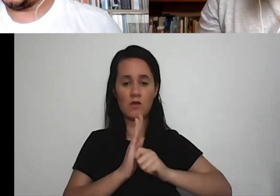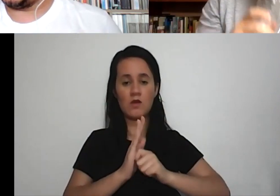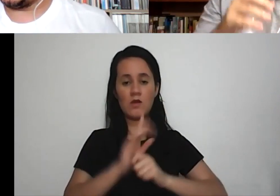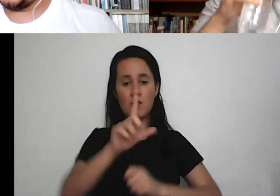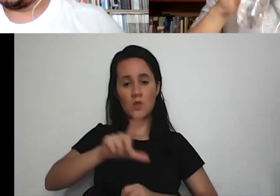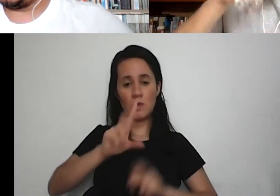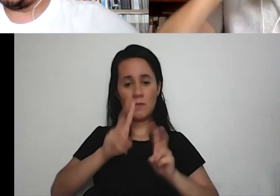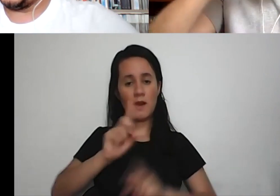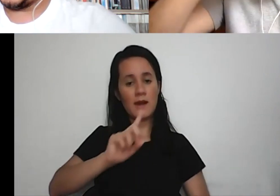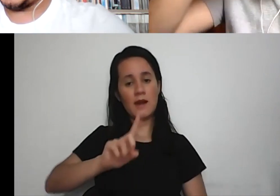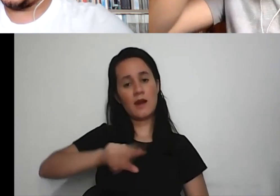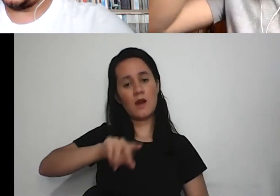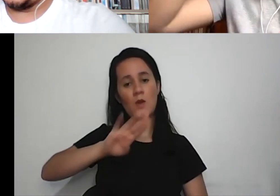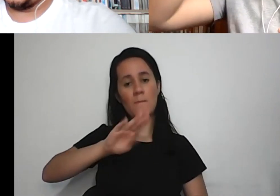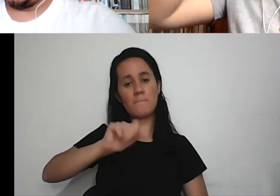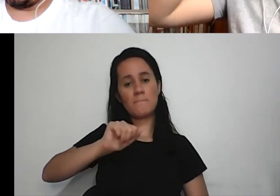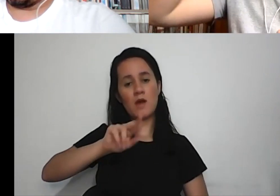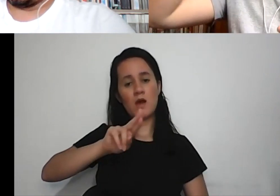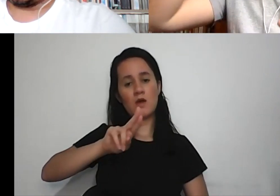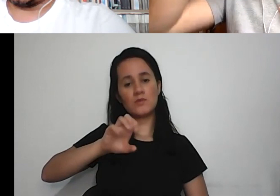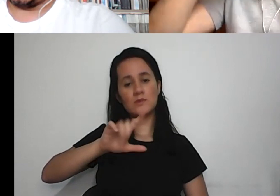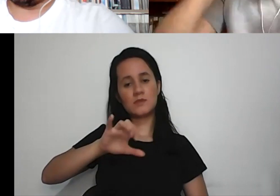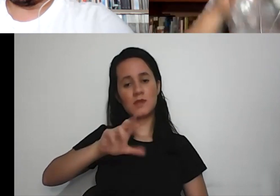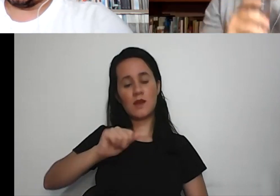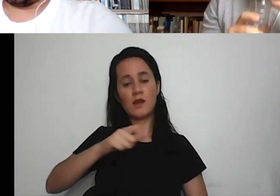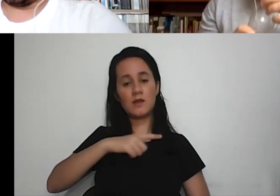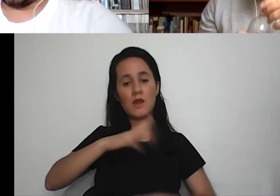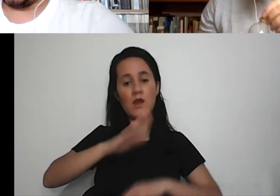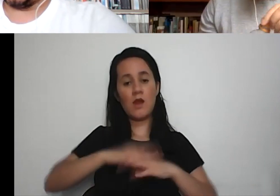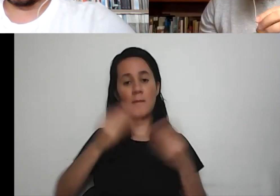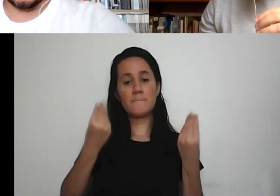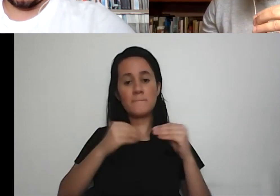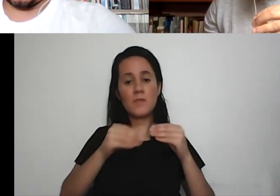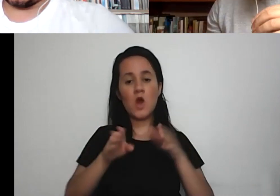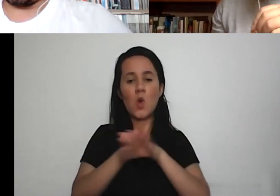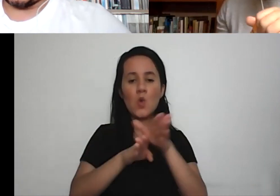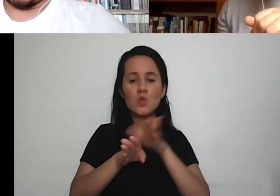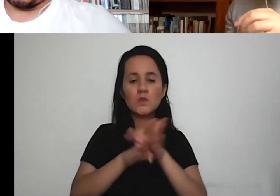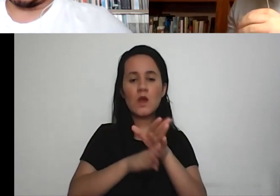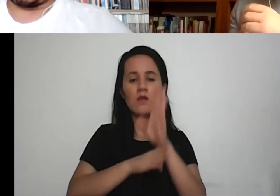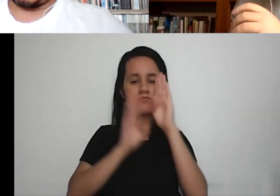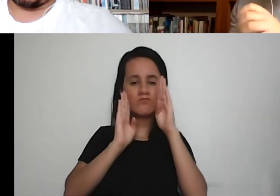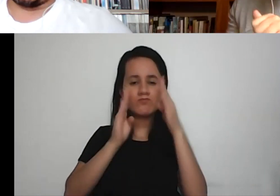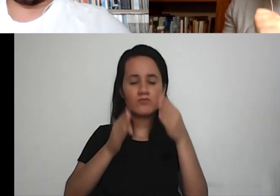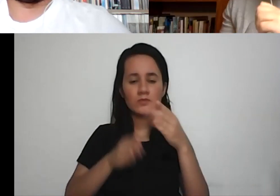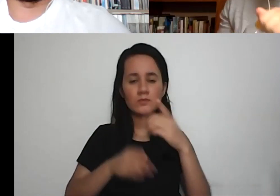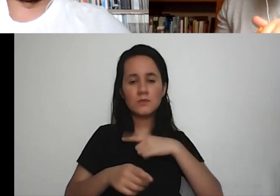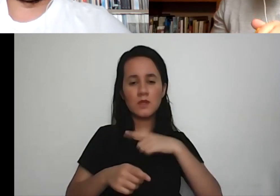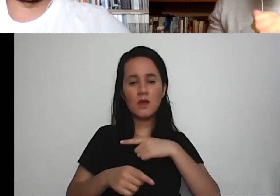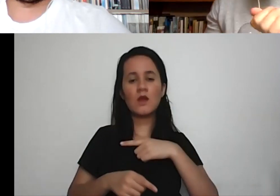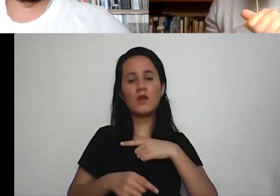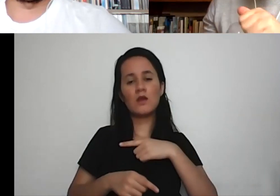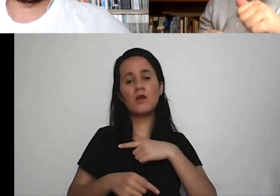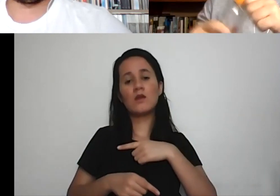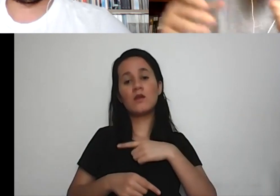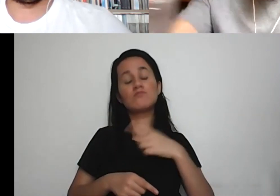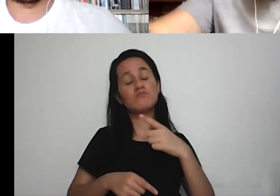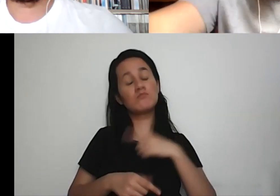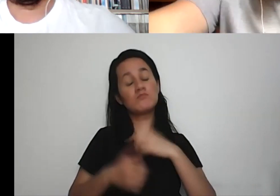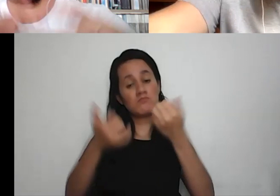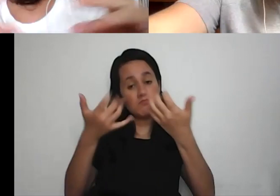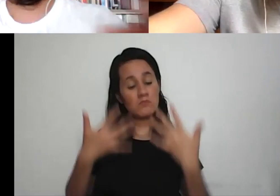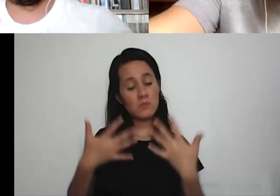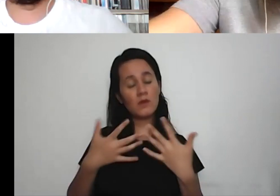que pretendem se autopublicar com conselhos, direcionamentos? Eu acho que isso aqui aponta para uma outra questão também interessante e